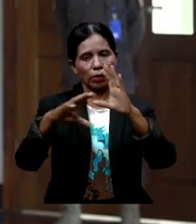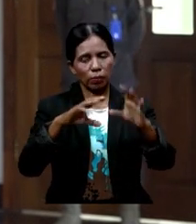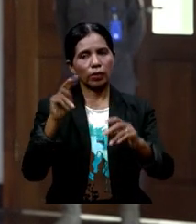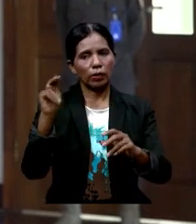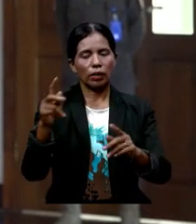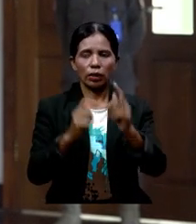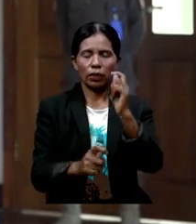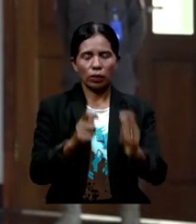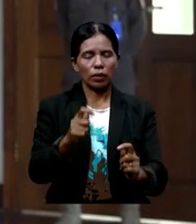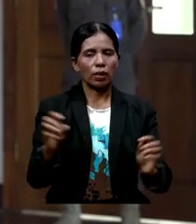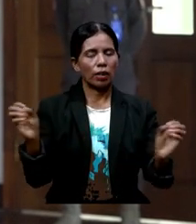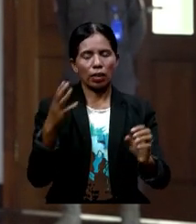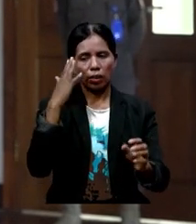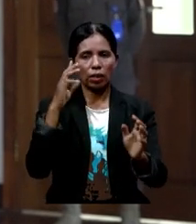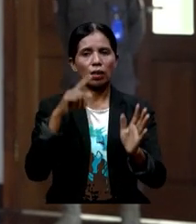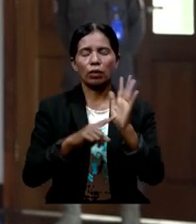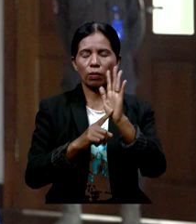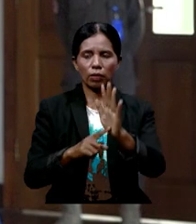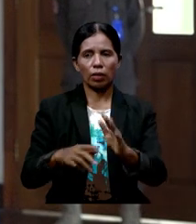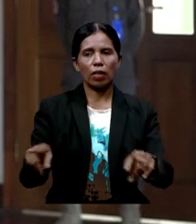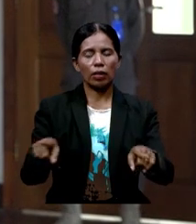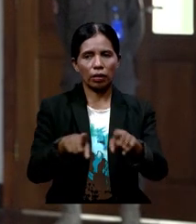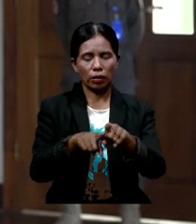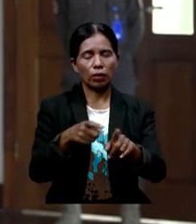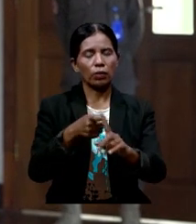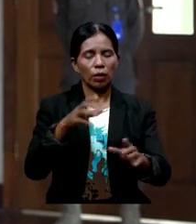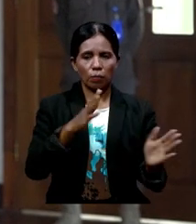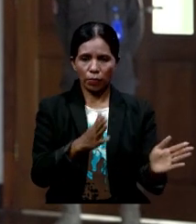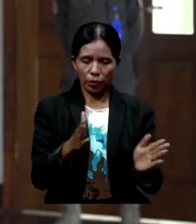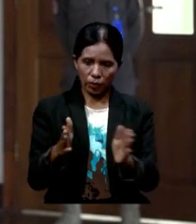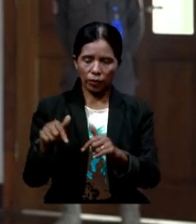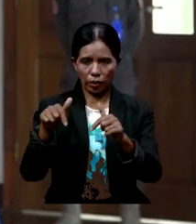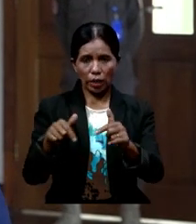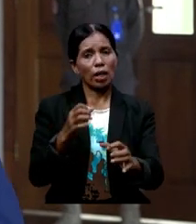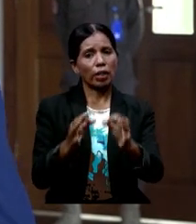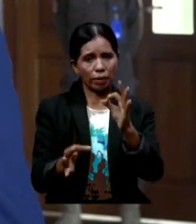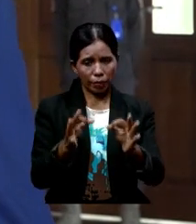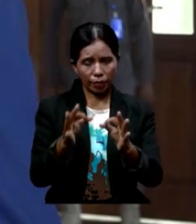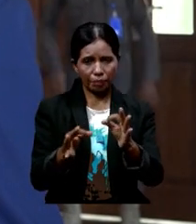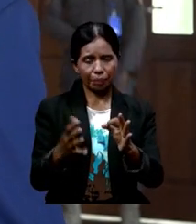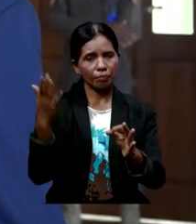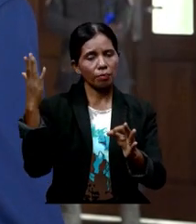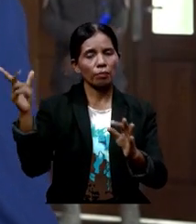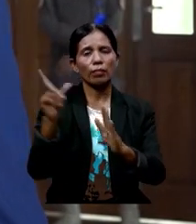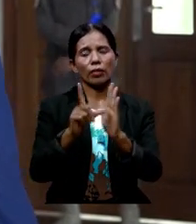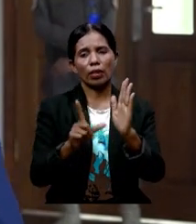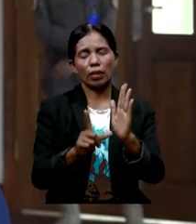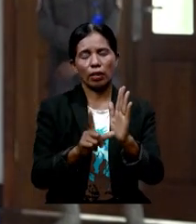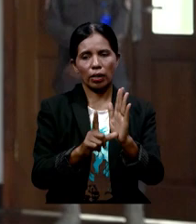la konsiderannya itu sosial presiden republik ane samos parti proses ridane mesmo ke di aspek balu bagi lida